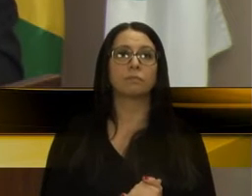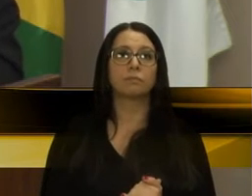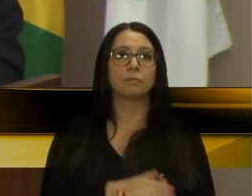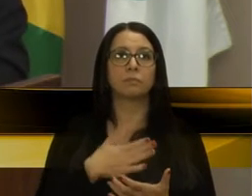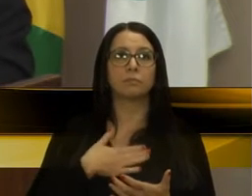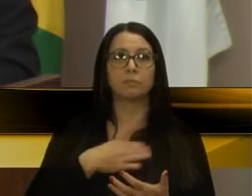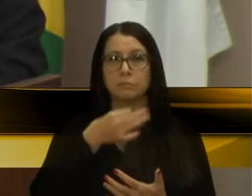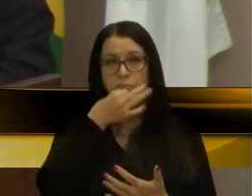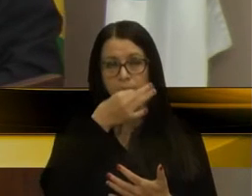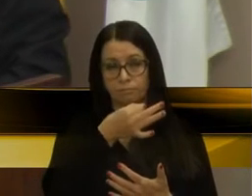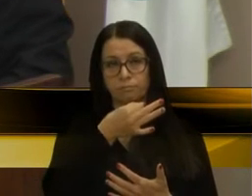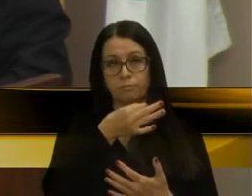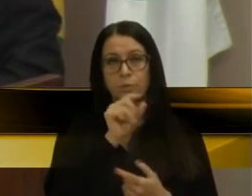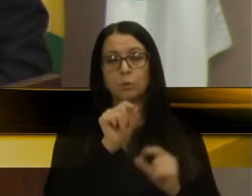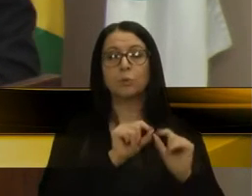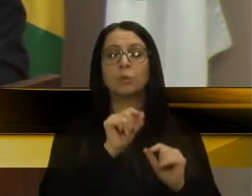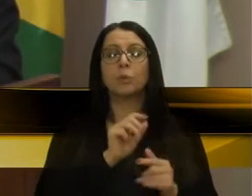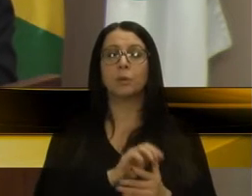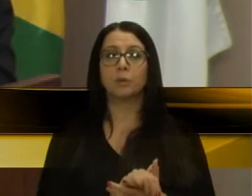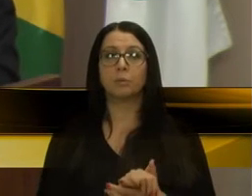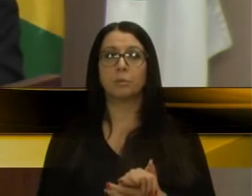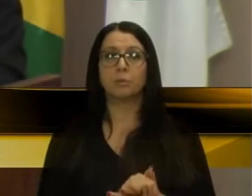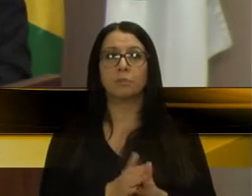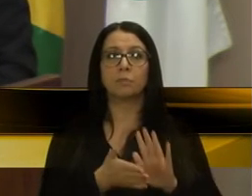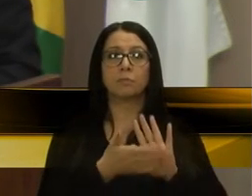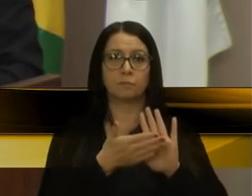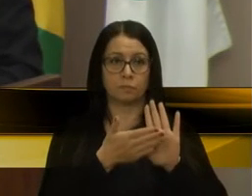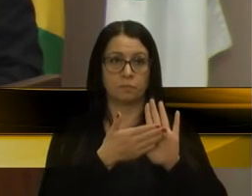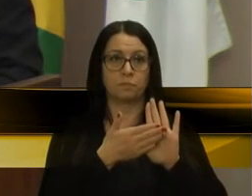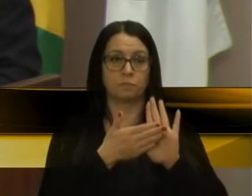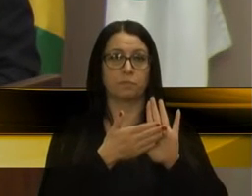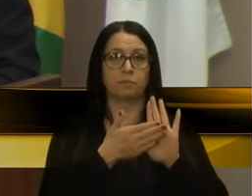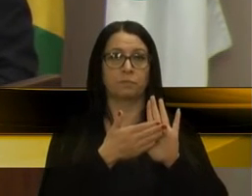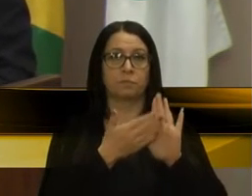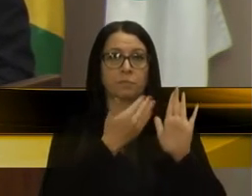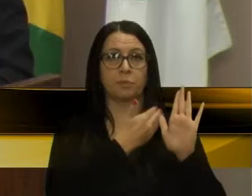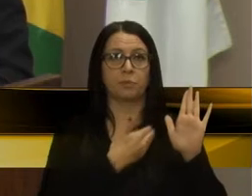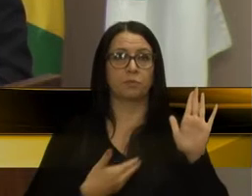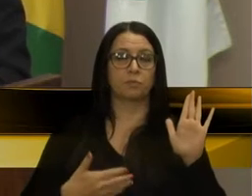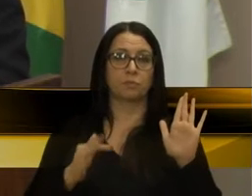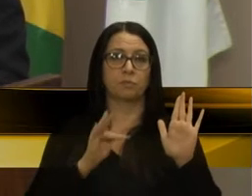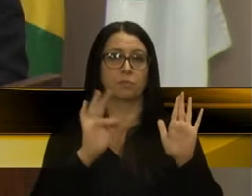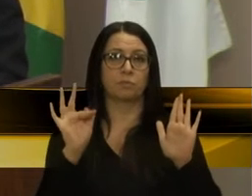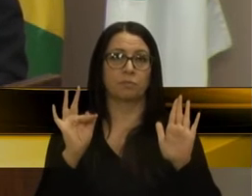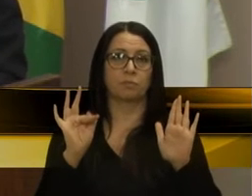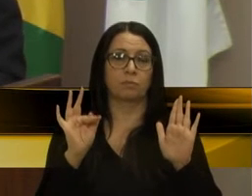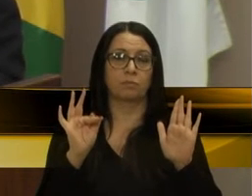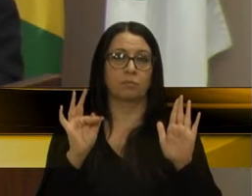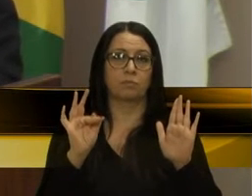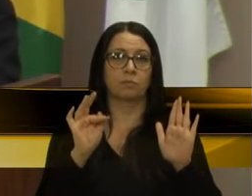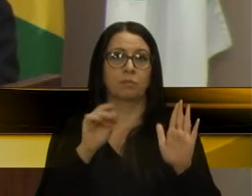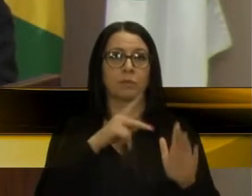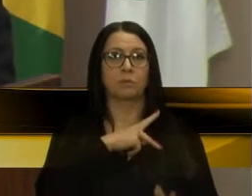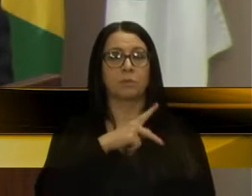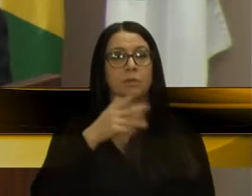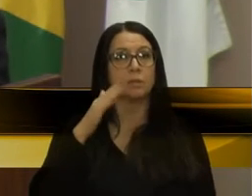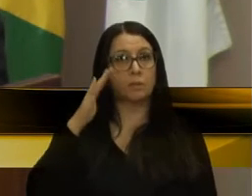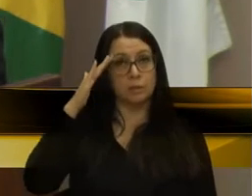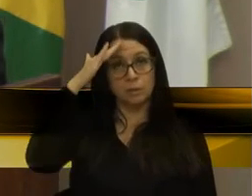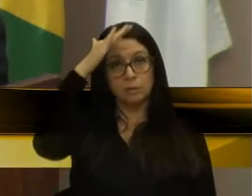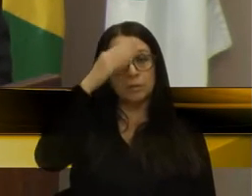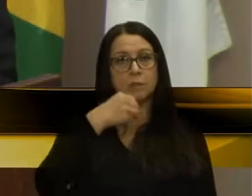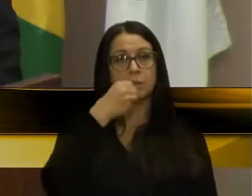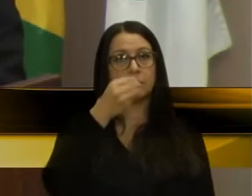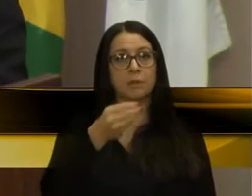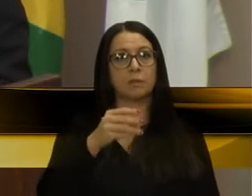minha opinião a respeito da proposta do governo federal, o presidente Jair Bolsonaro, que entregou o projeto à